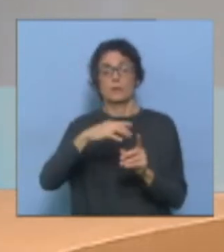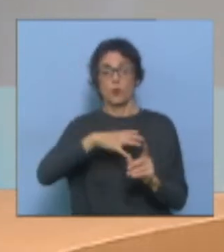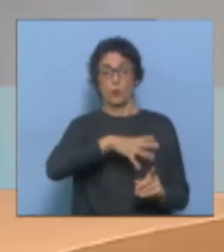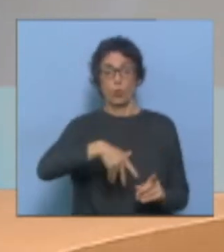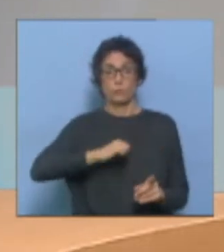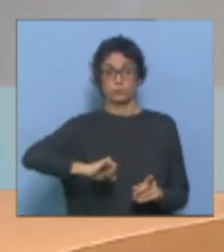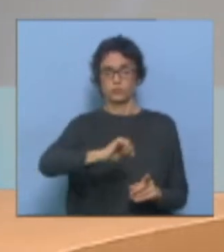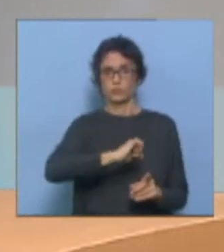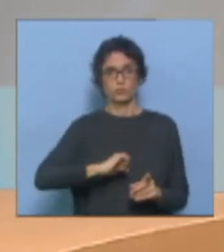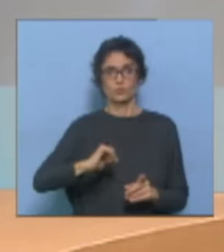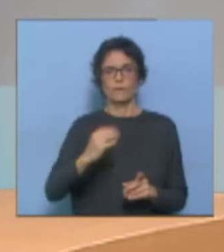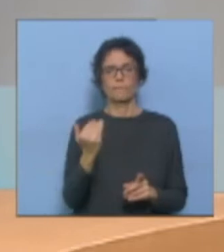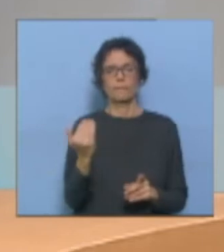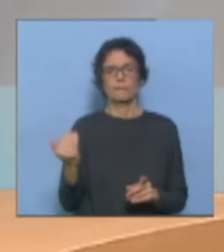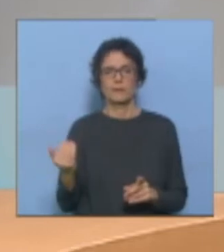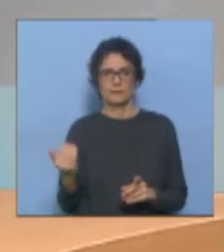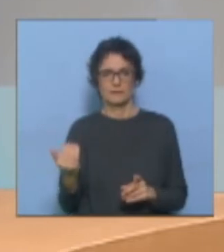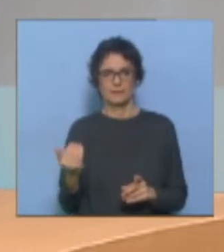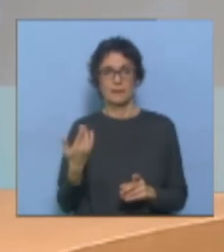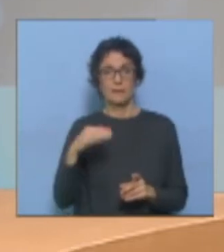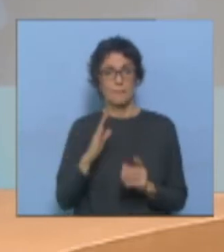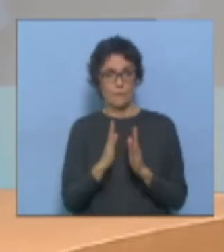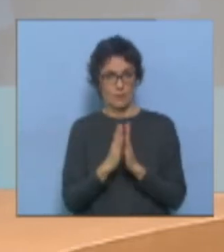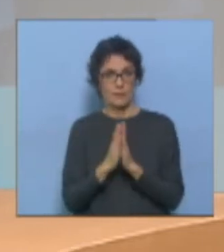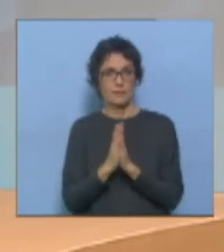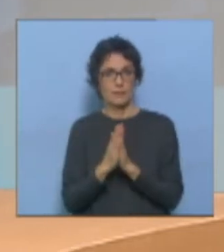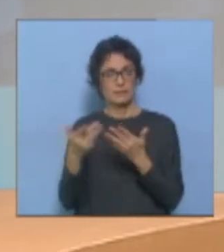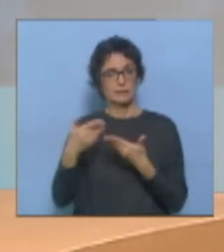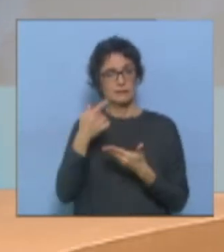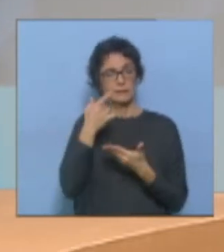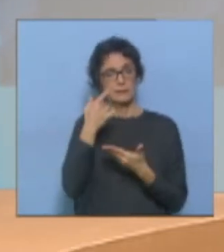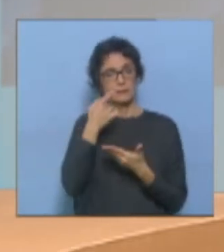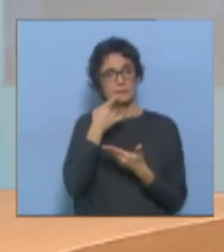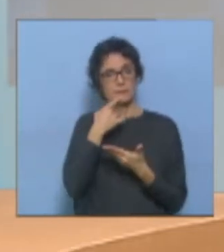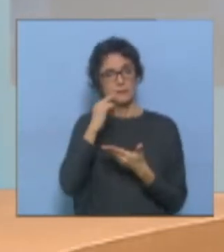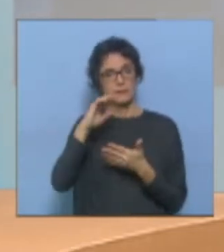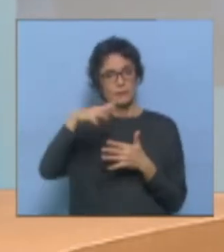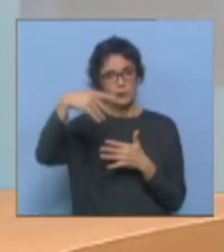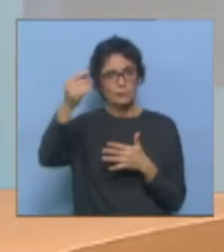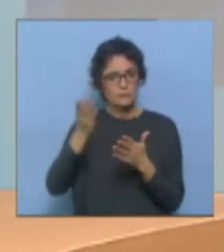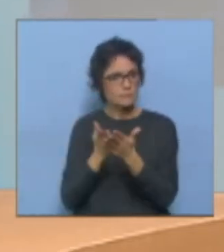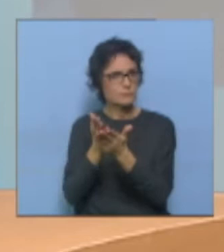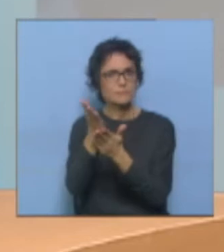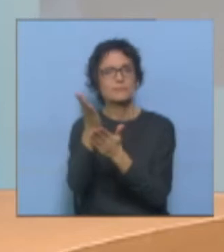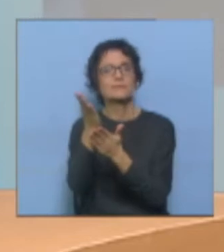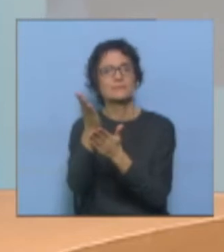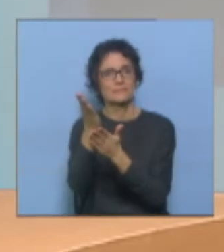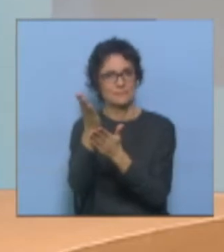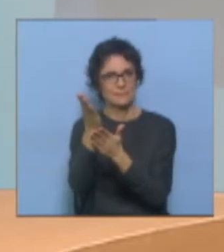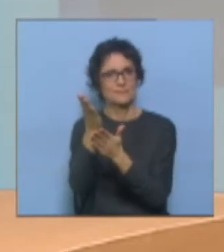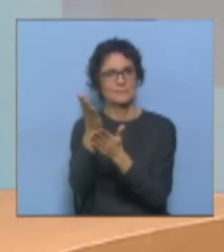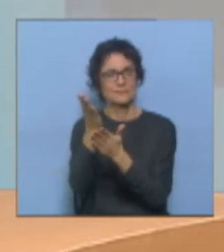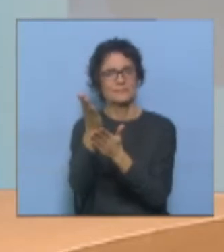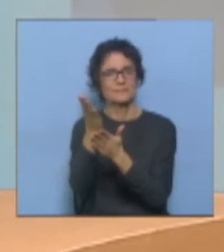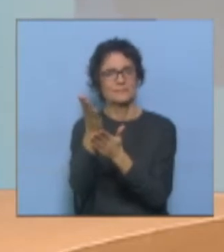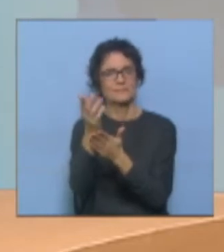lembra sempre deste itinerário que a Igreja faz ao longo da sua vida, não é? Como uma Igreja peregrina, mas que ao mesmo tempo nos